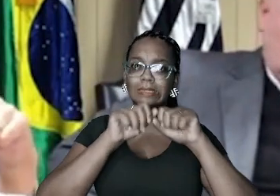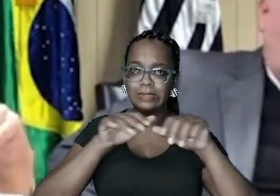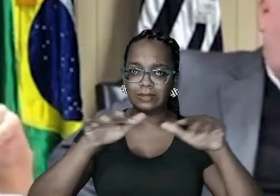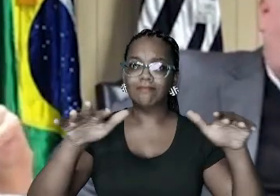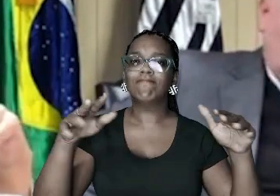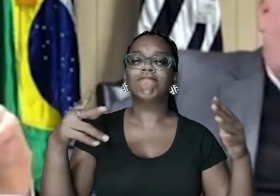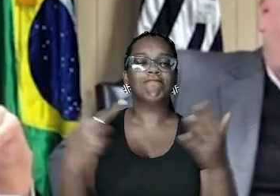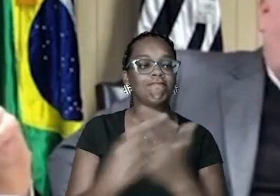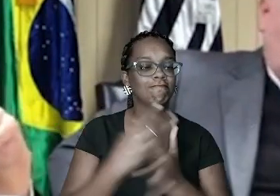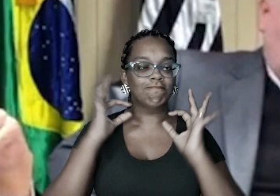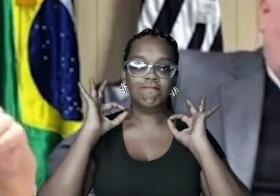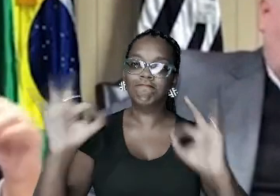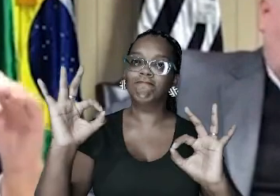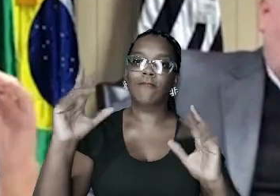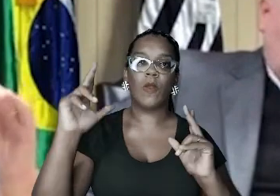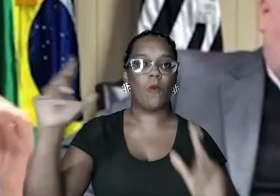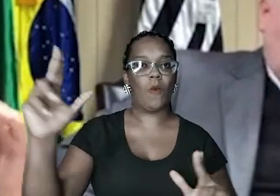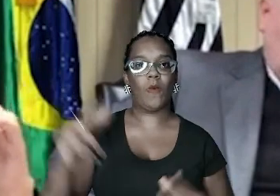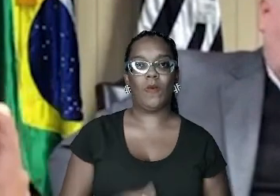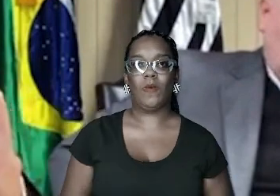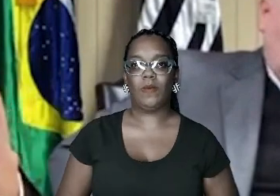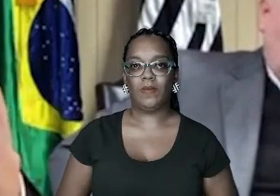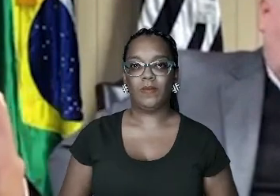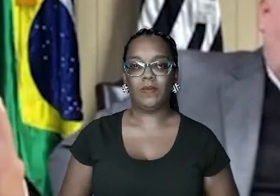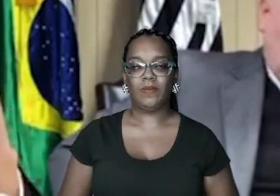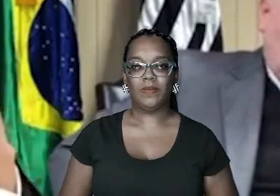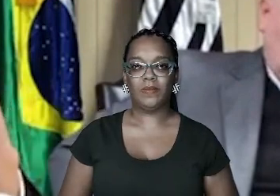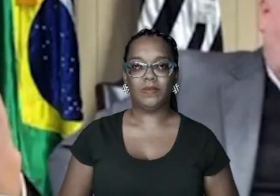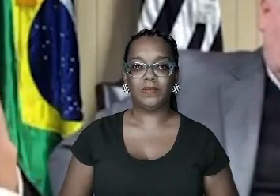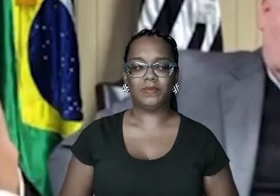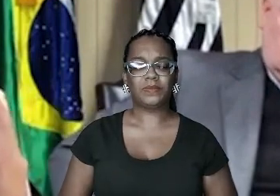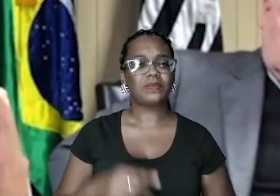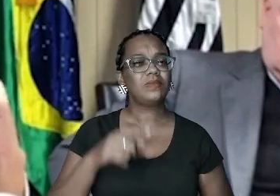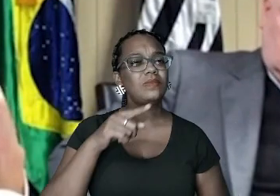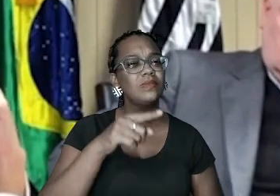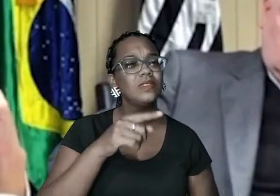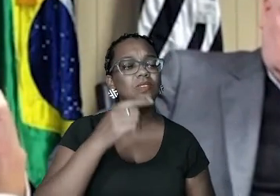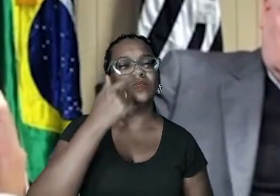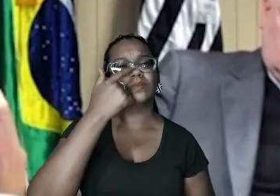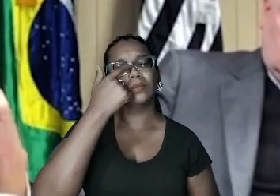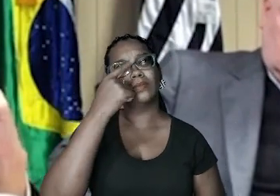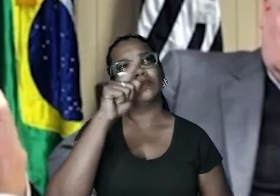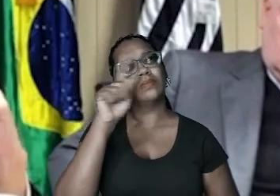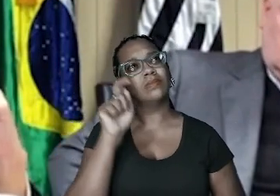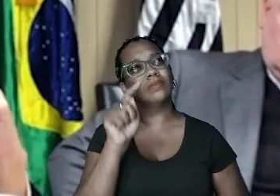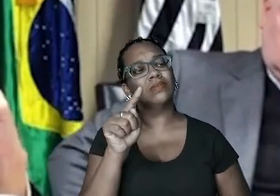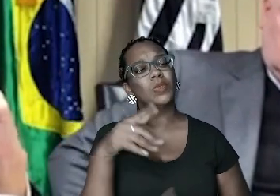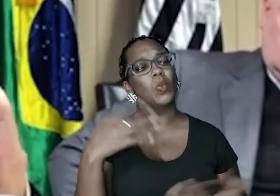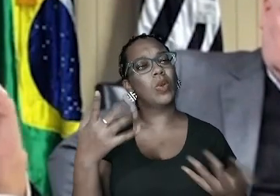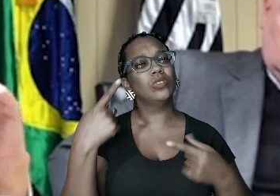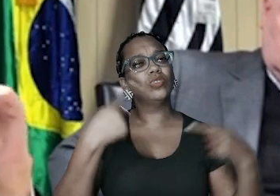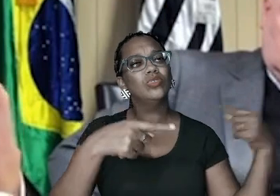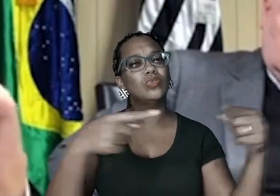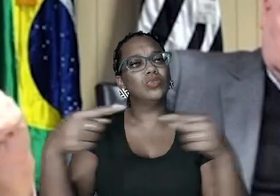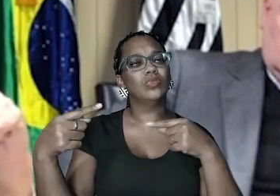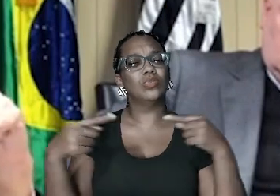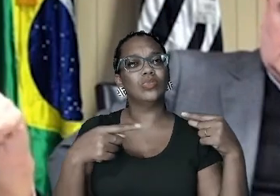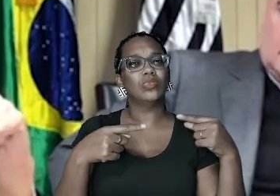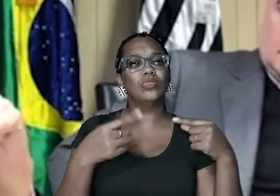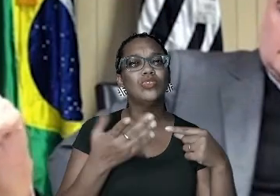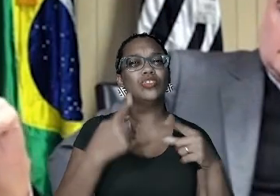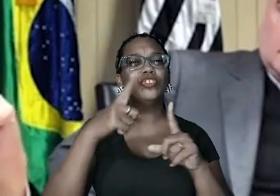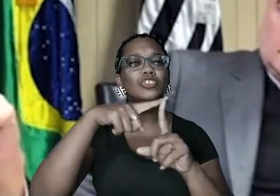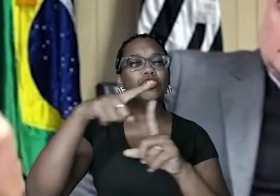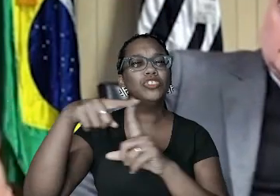produziu nos Estados Unidos mas os efeitos foram exatamente os mesmos isso traz